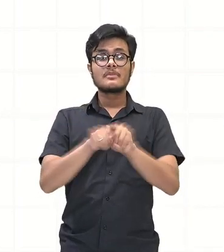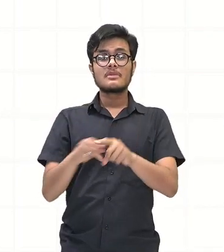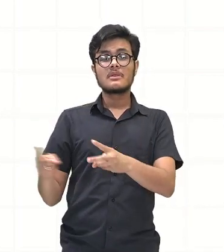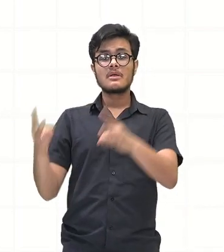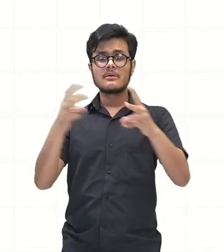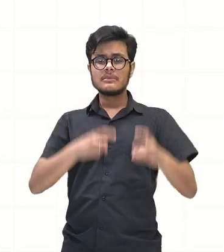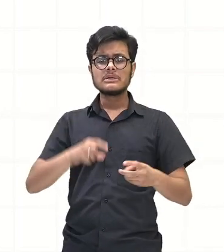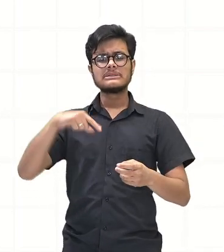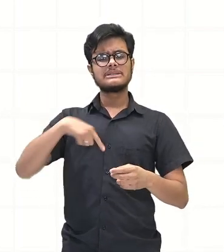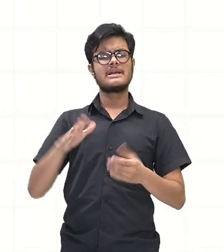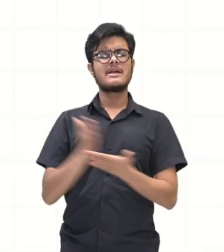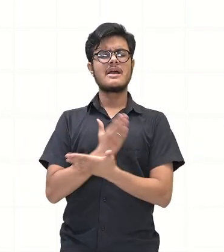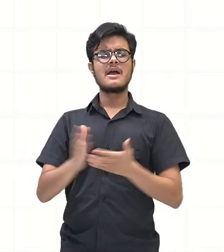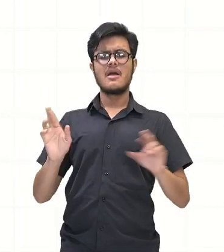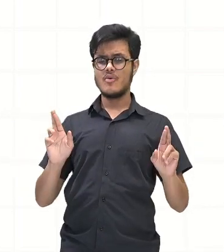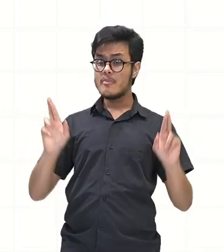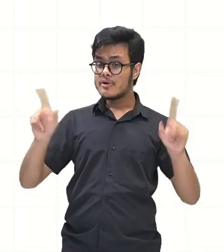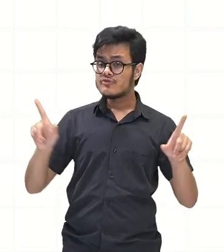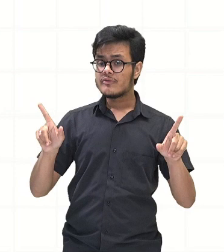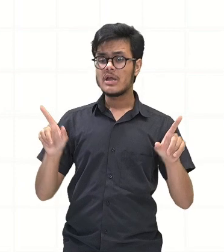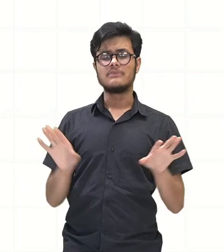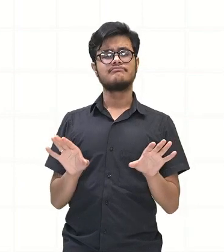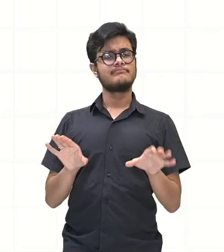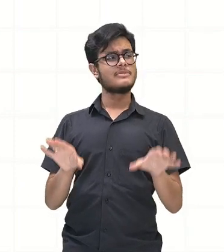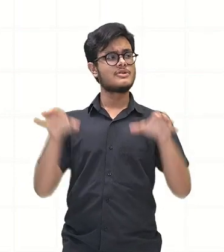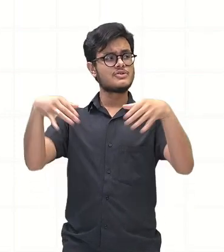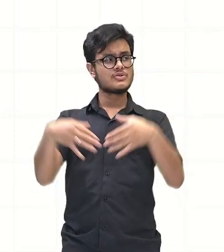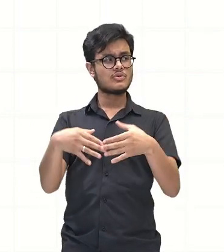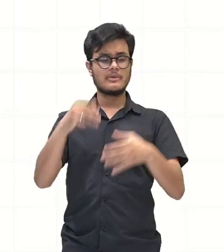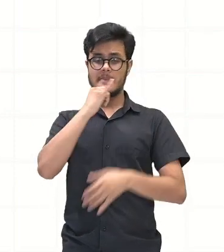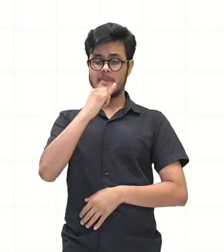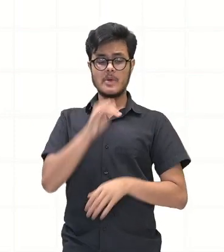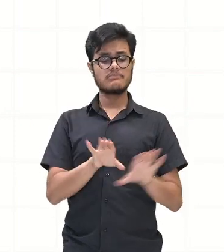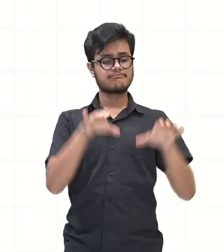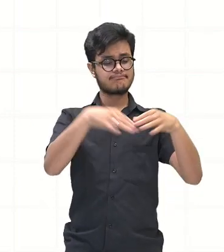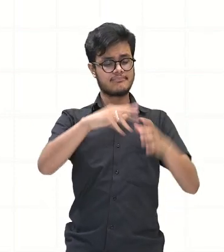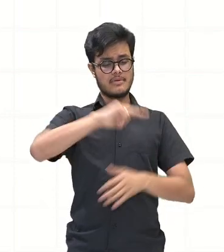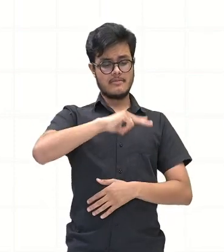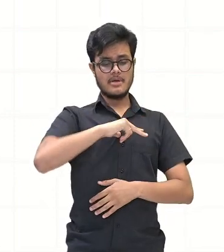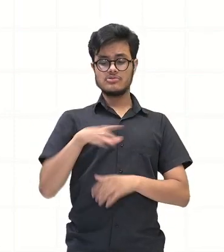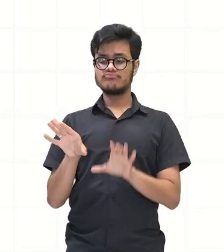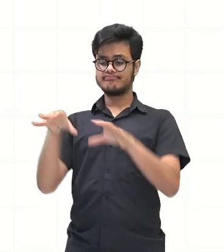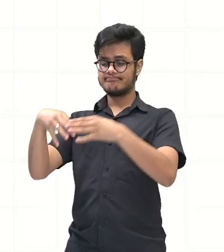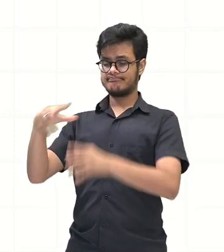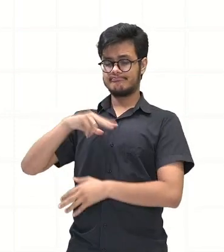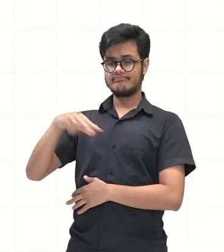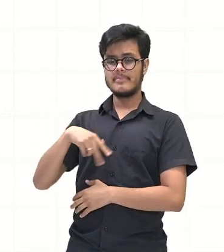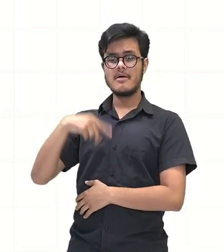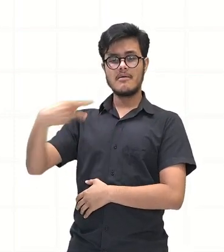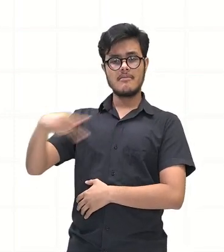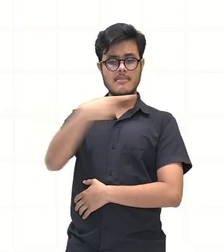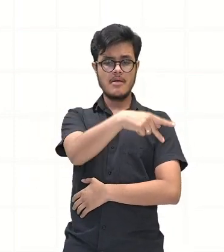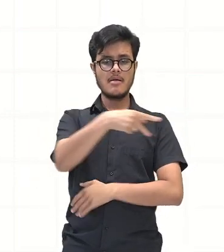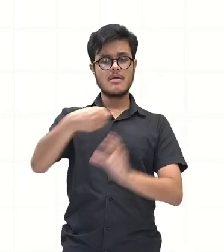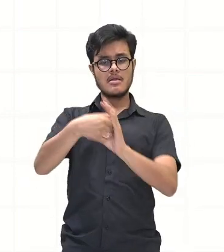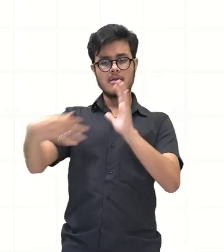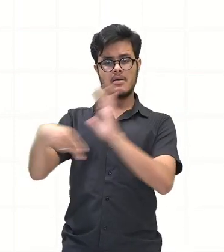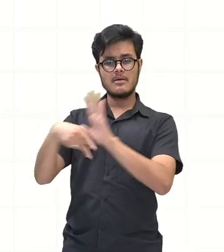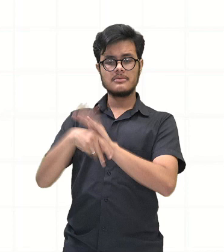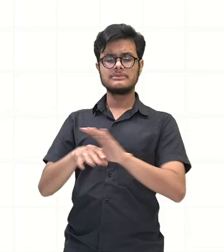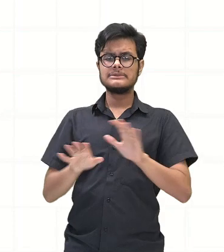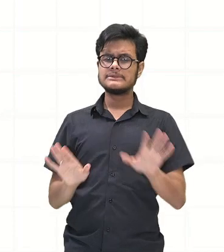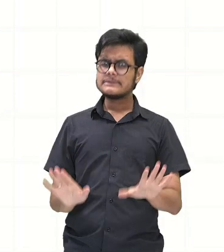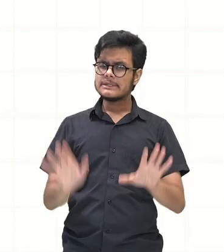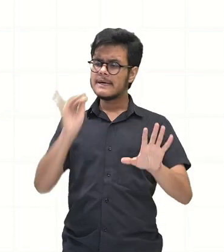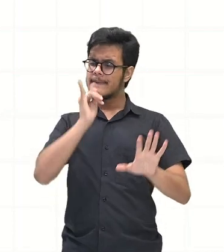ali divergências entre grupos, né, entre tribos, entre comunidades, e essas comunidades, no momento em que elas